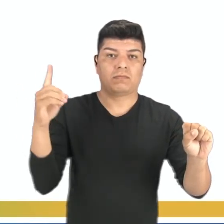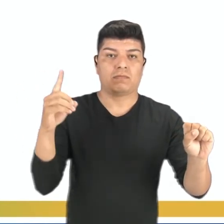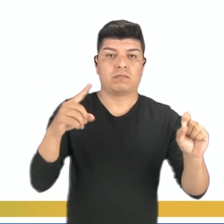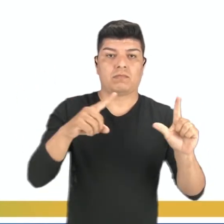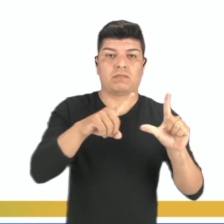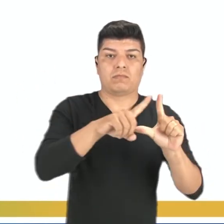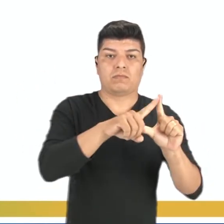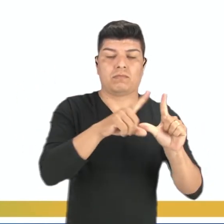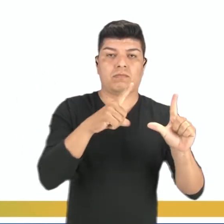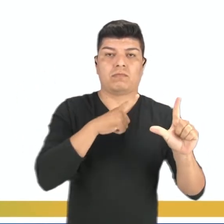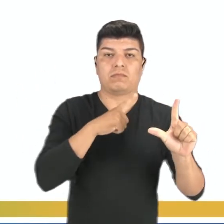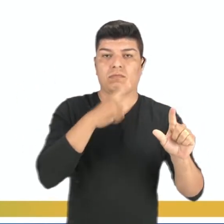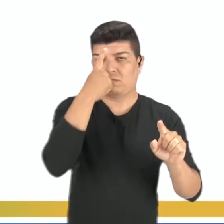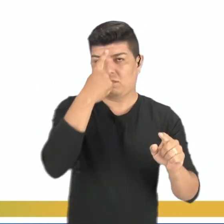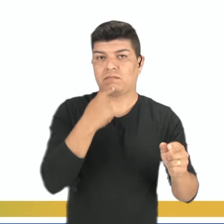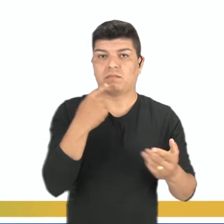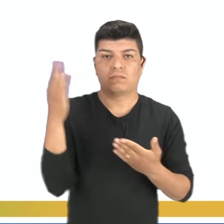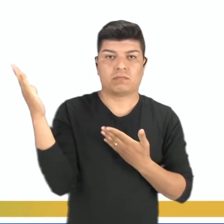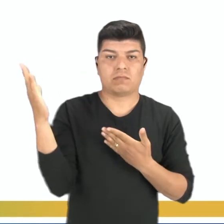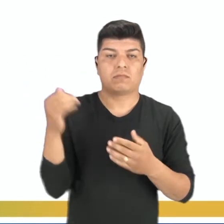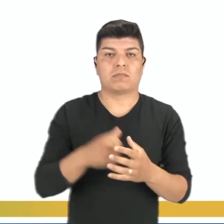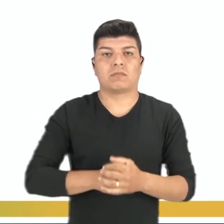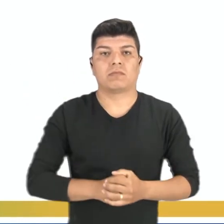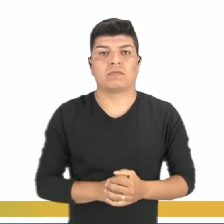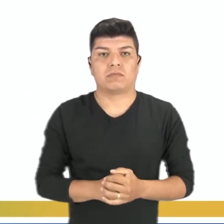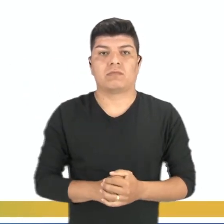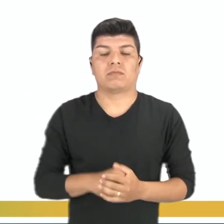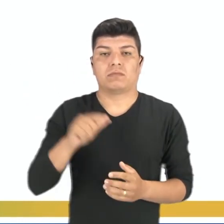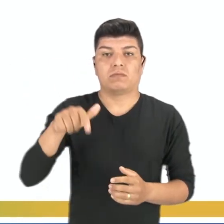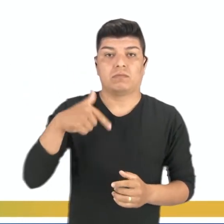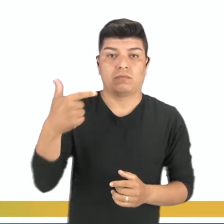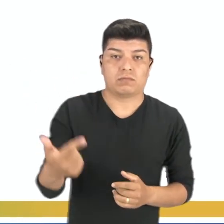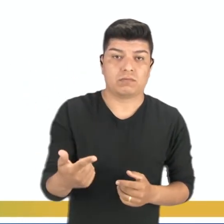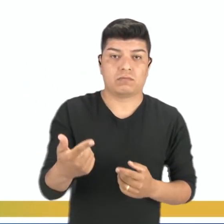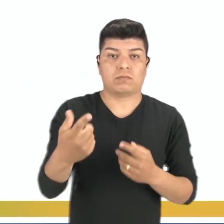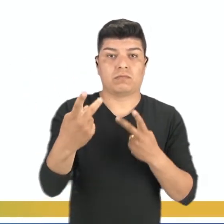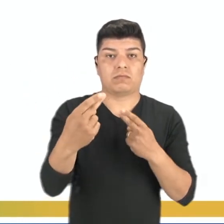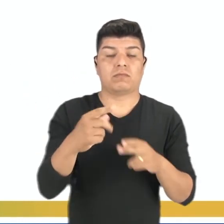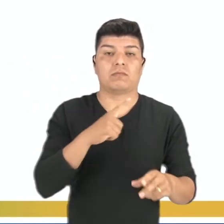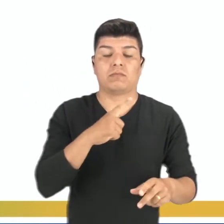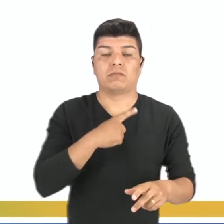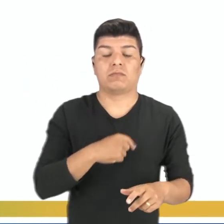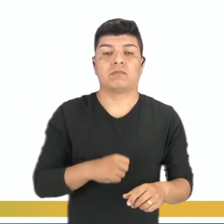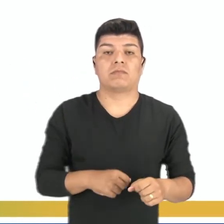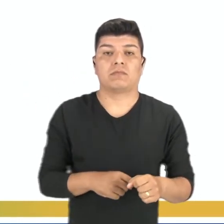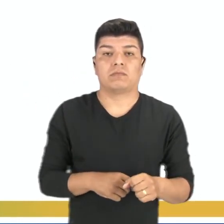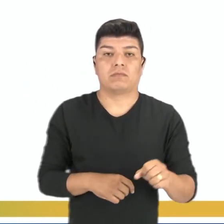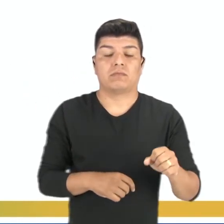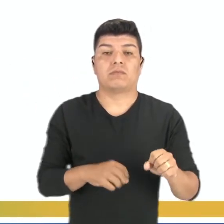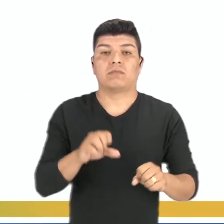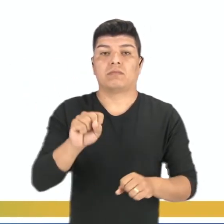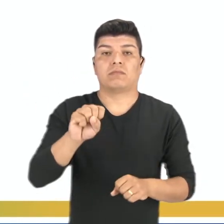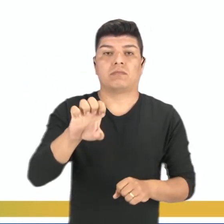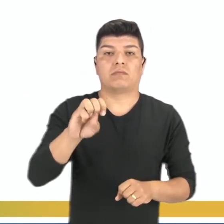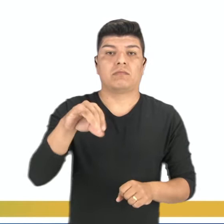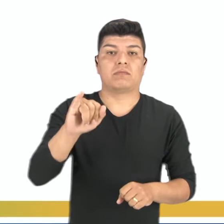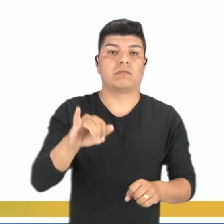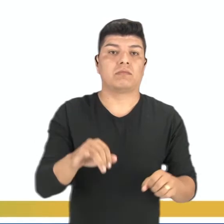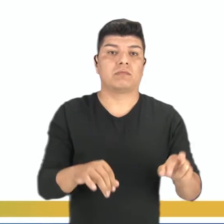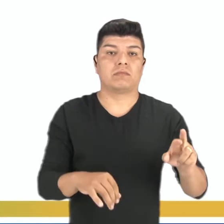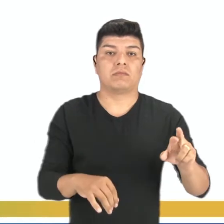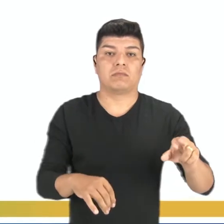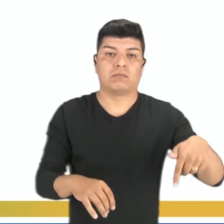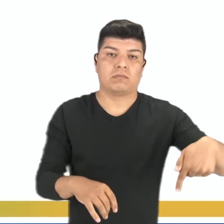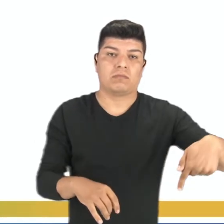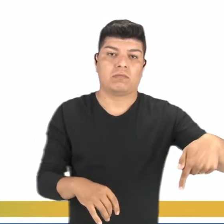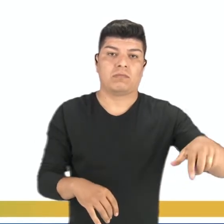triângulo que nós temos aí na imagem. No outro lado da igualdade, nós temos o semirreta QR,